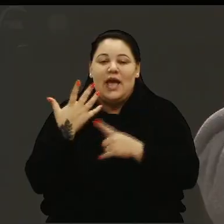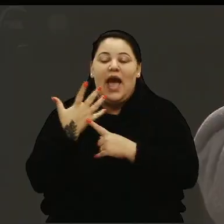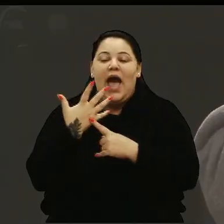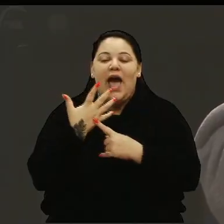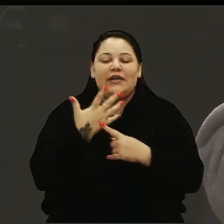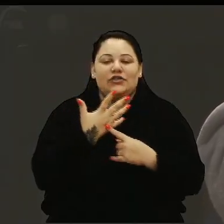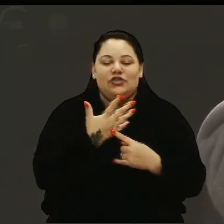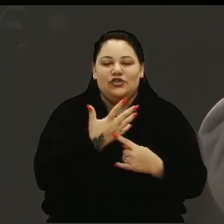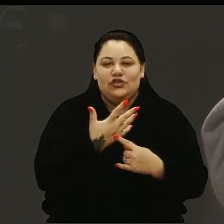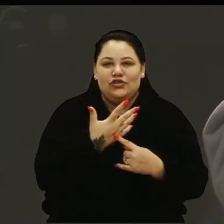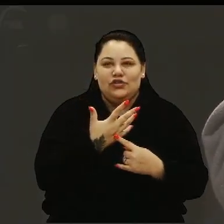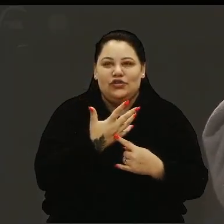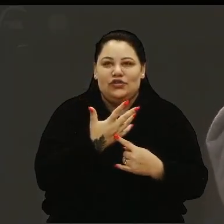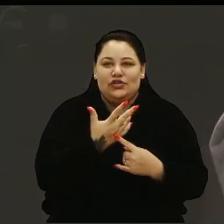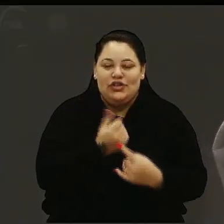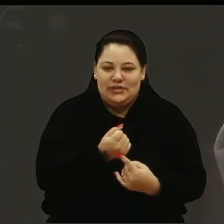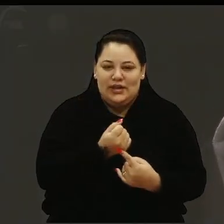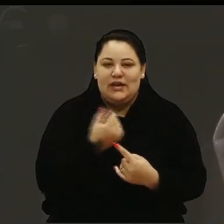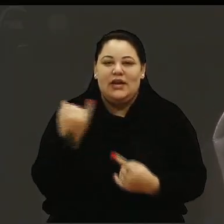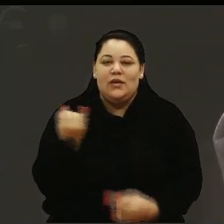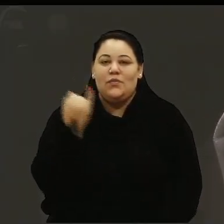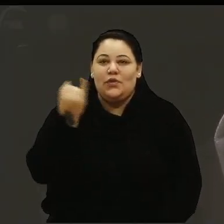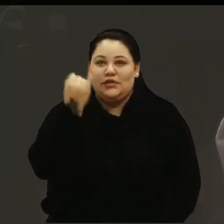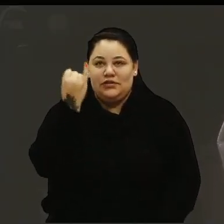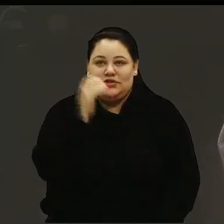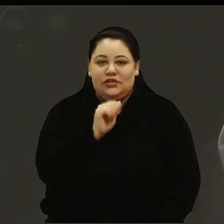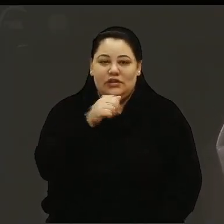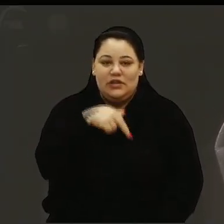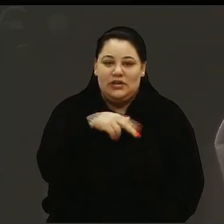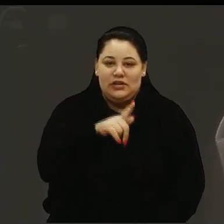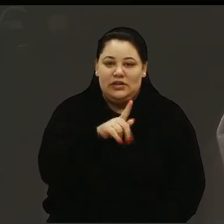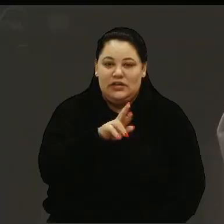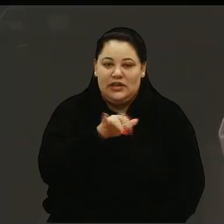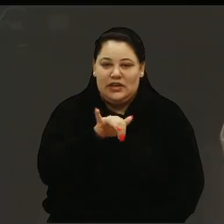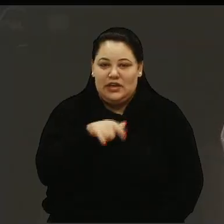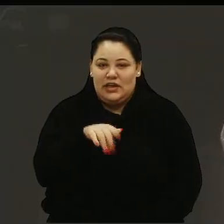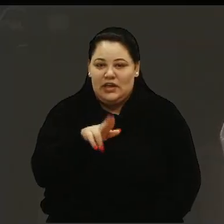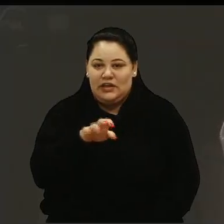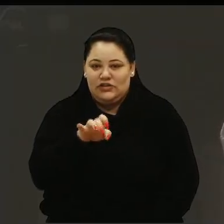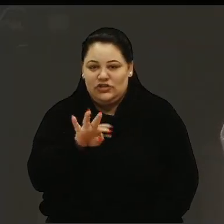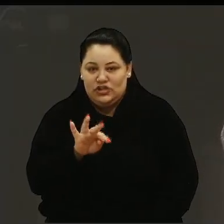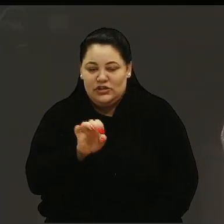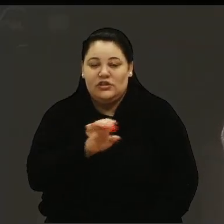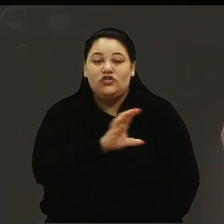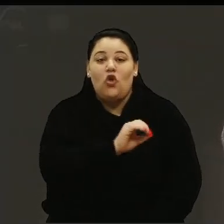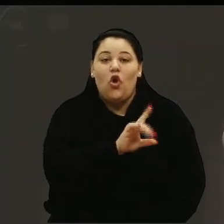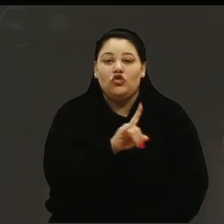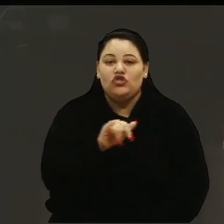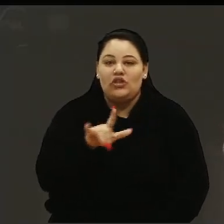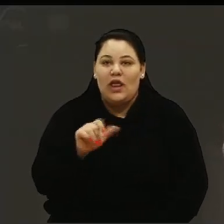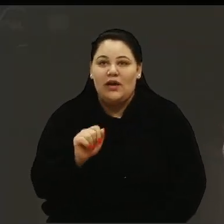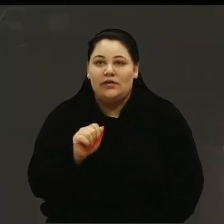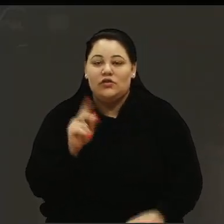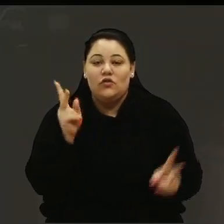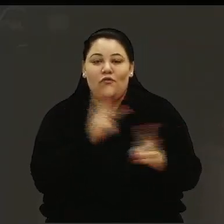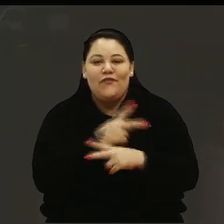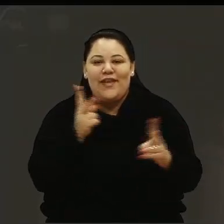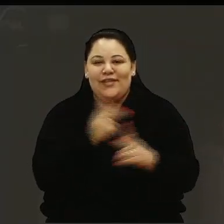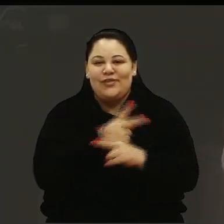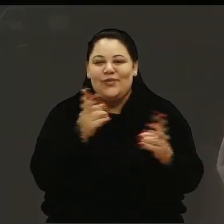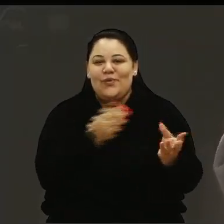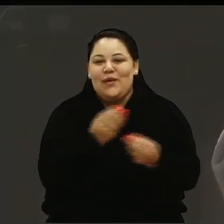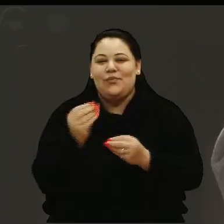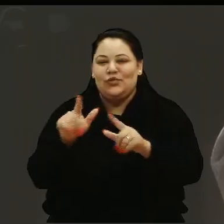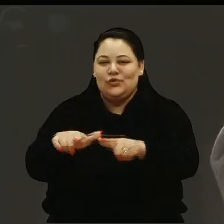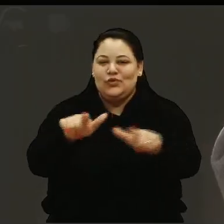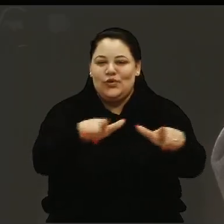município, Tina Andrighetti, que viverá Odila, no vento para muitos lugares, que será